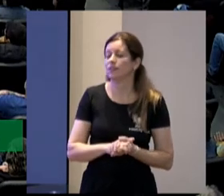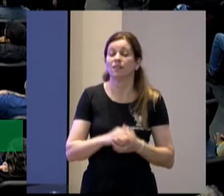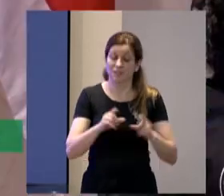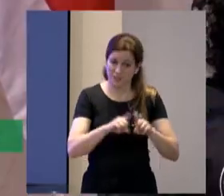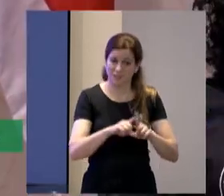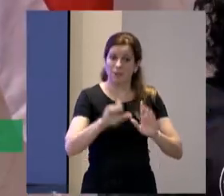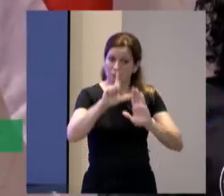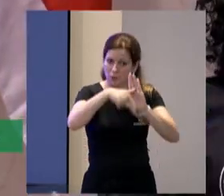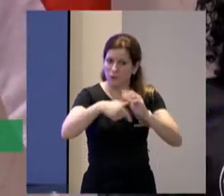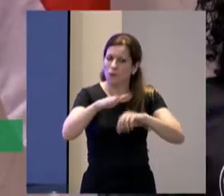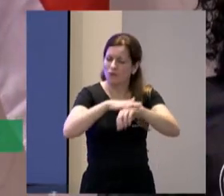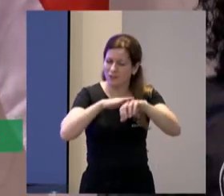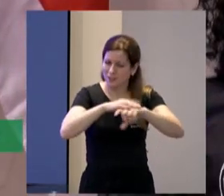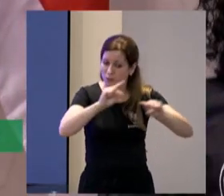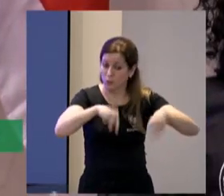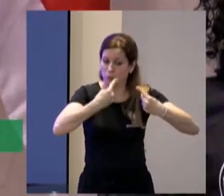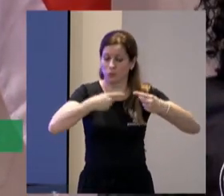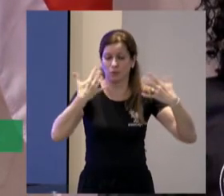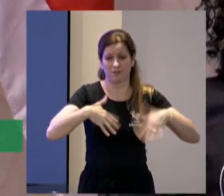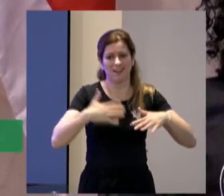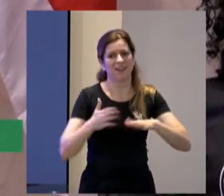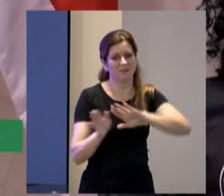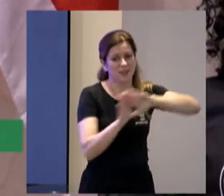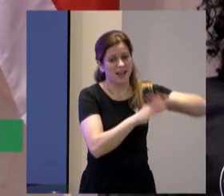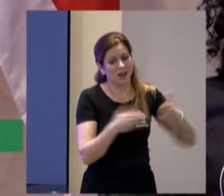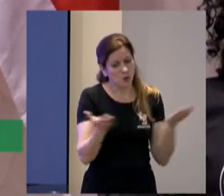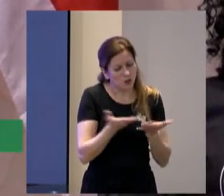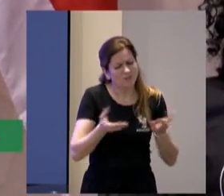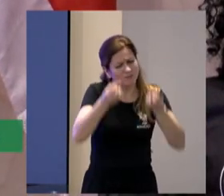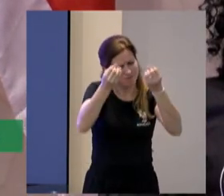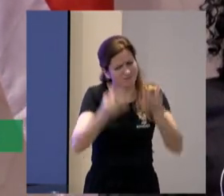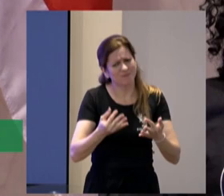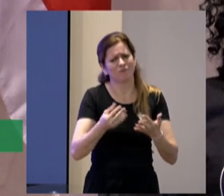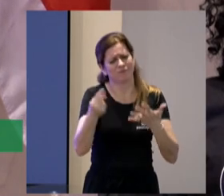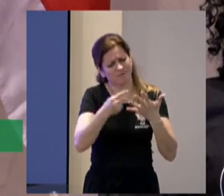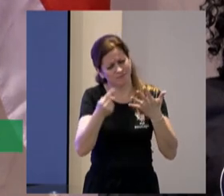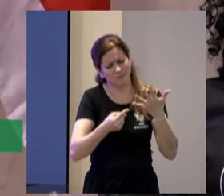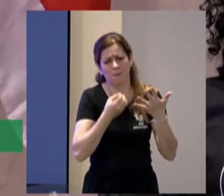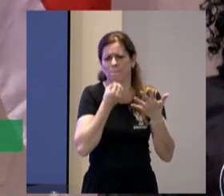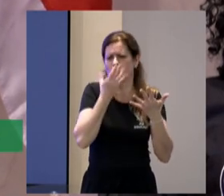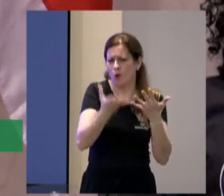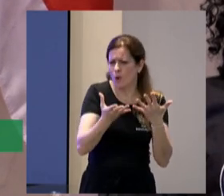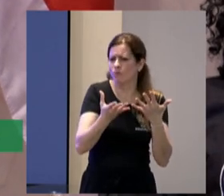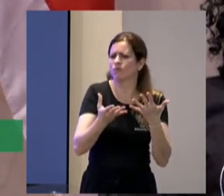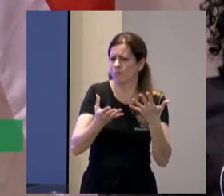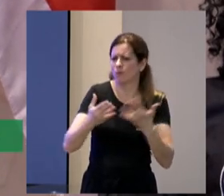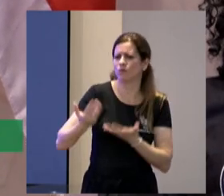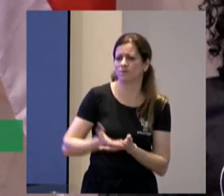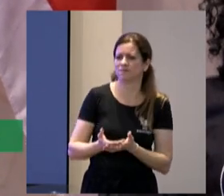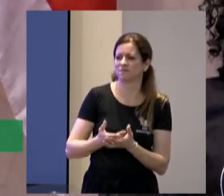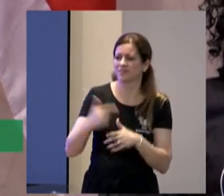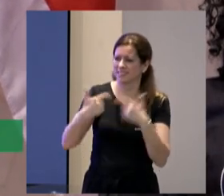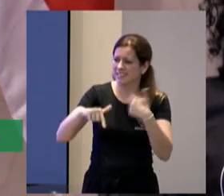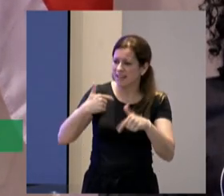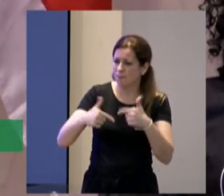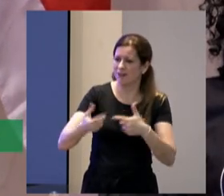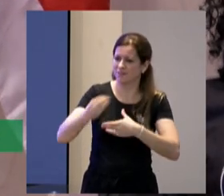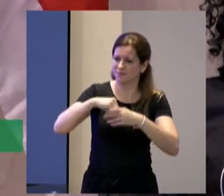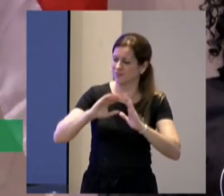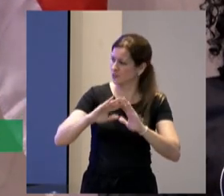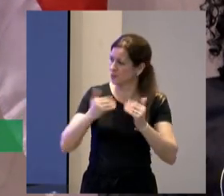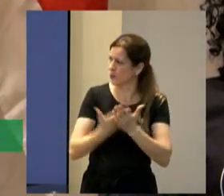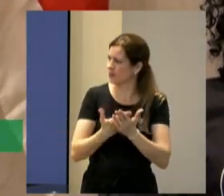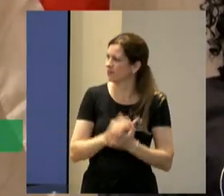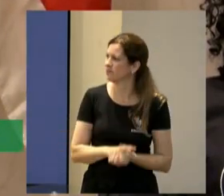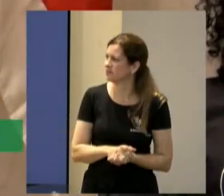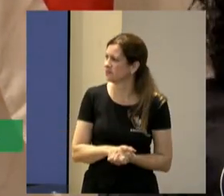desafios, mas agora eu vou falar só sobre coisa boa, o que a gente desenvolveu na escola. E, enfim,